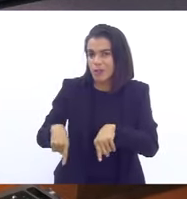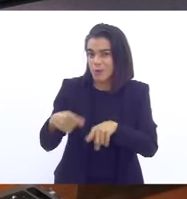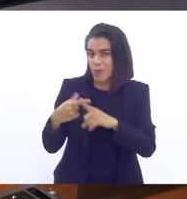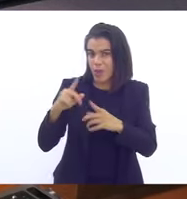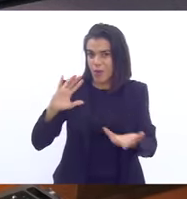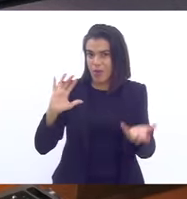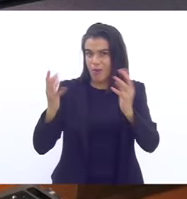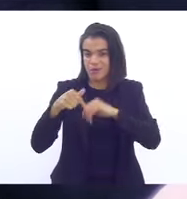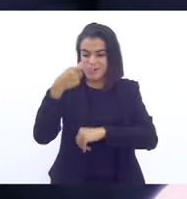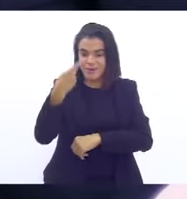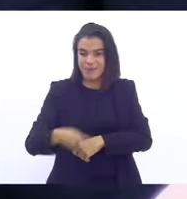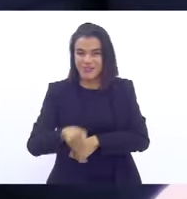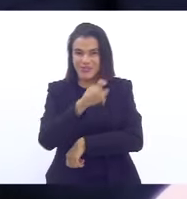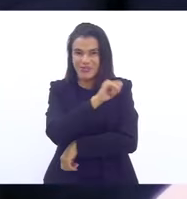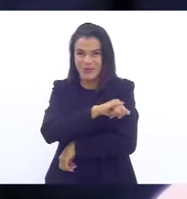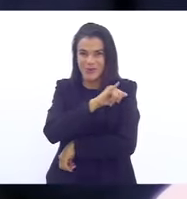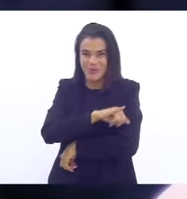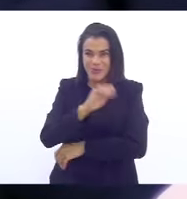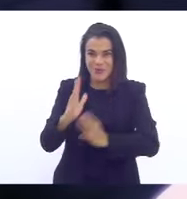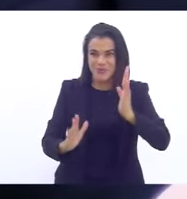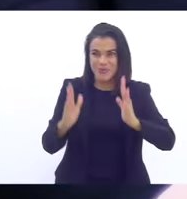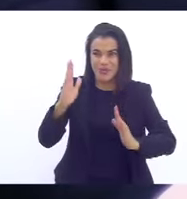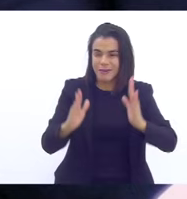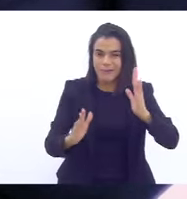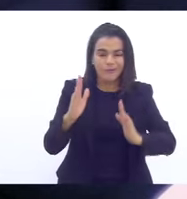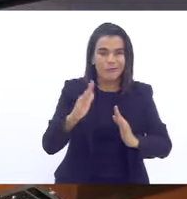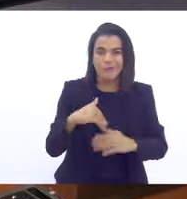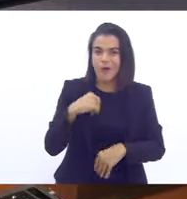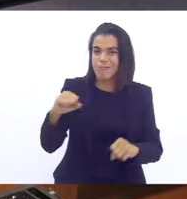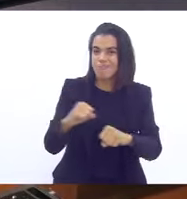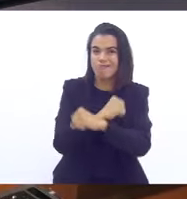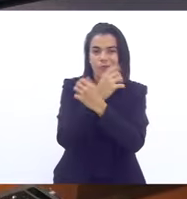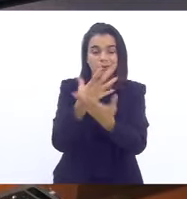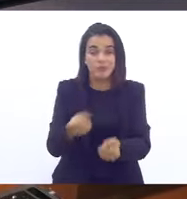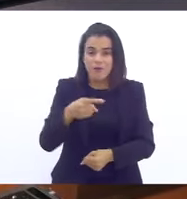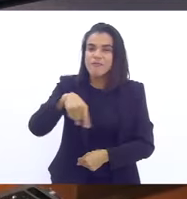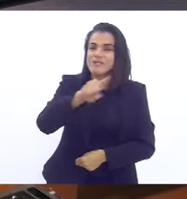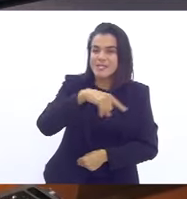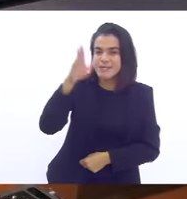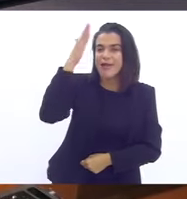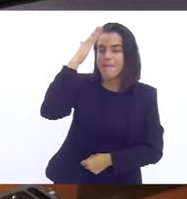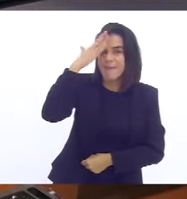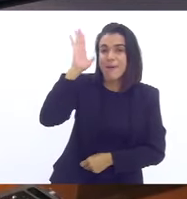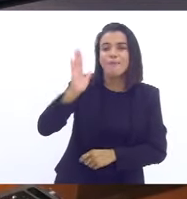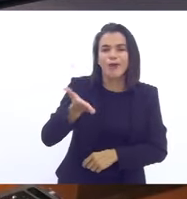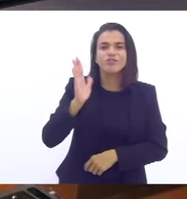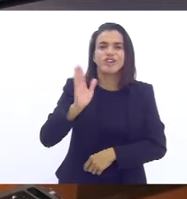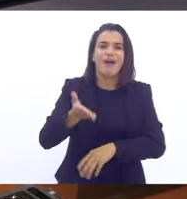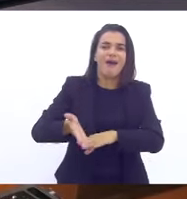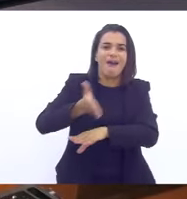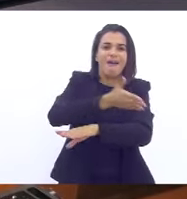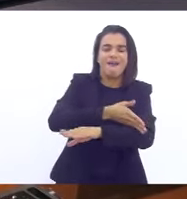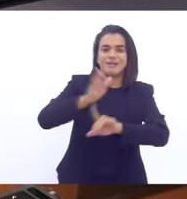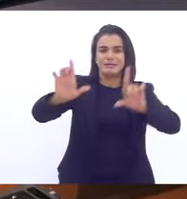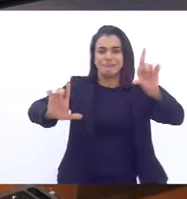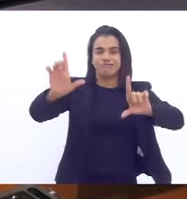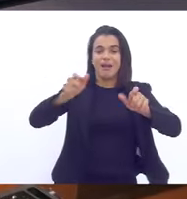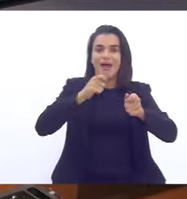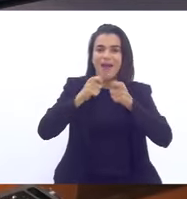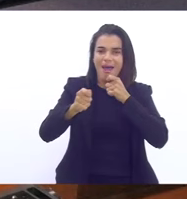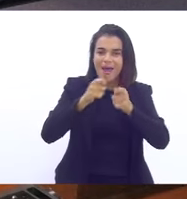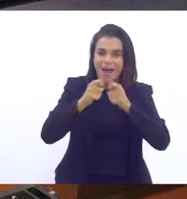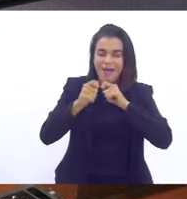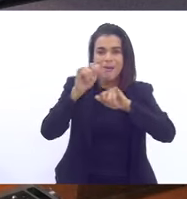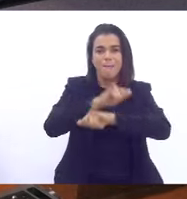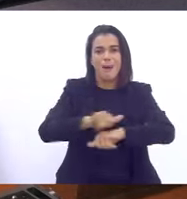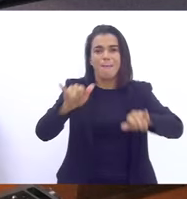Rio de Janeiro nesse período foi inadmissível. Mas vocês sabiam, foi noticiado, a imprensa toda